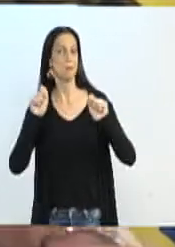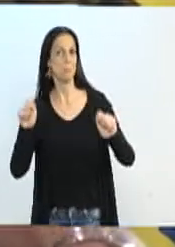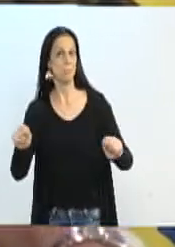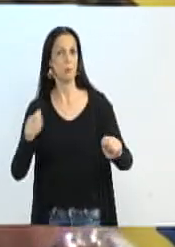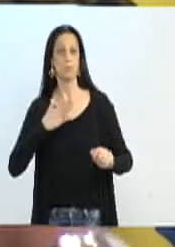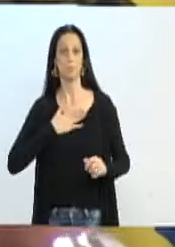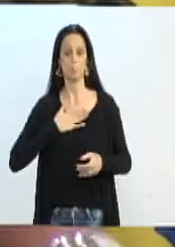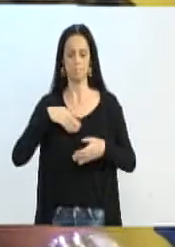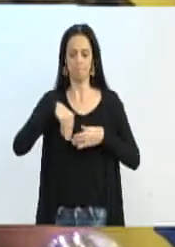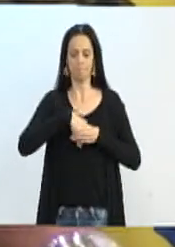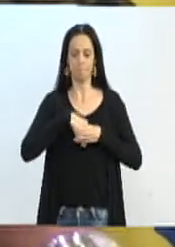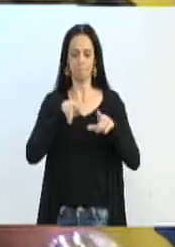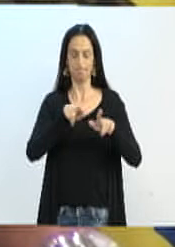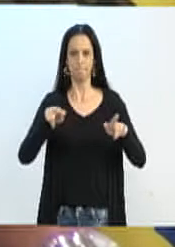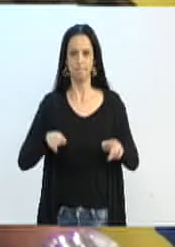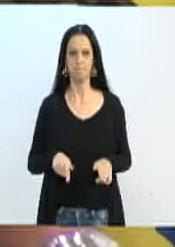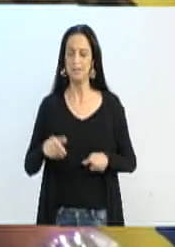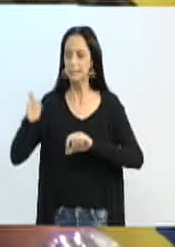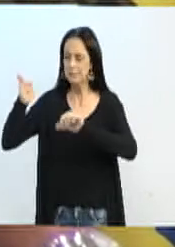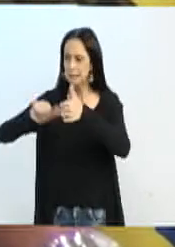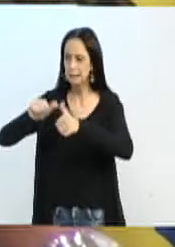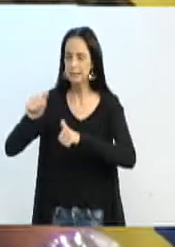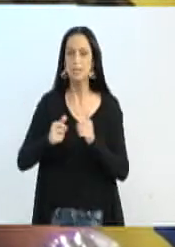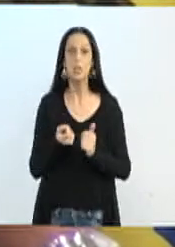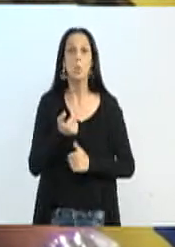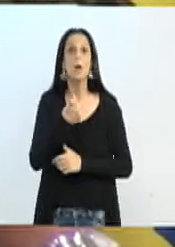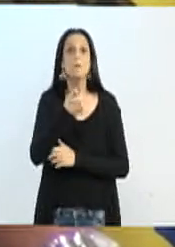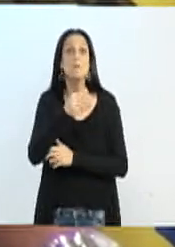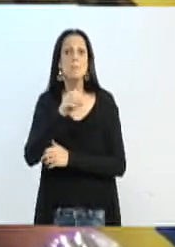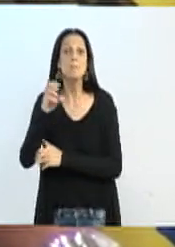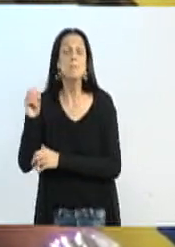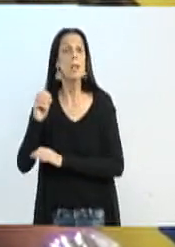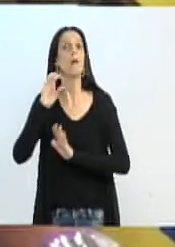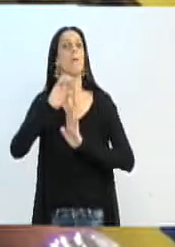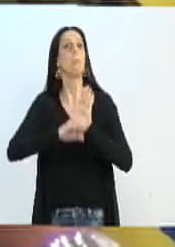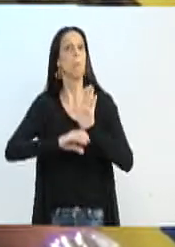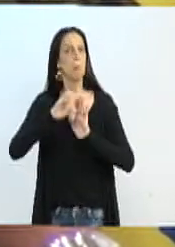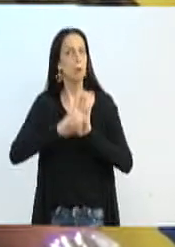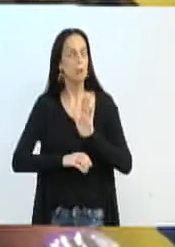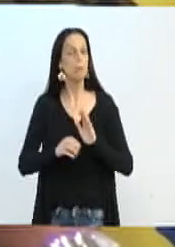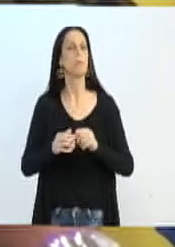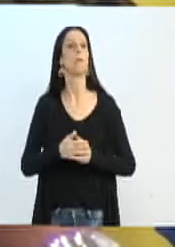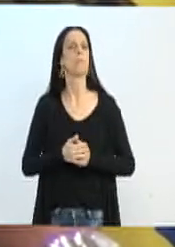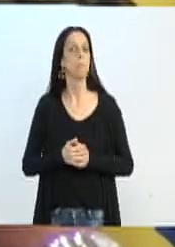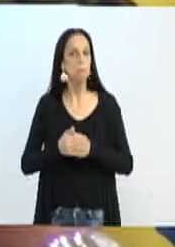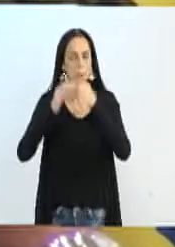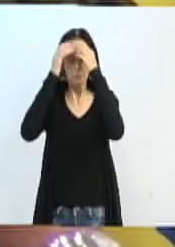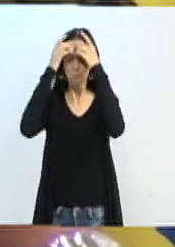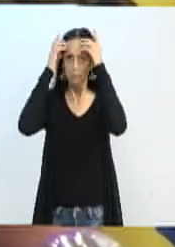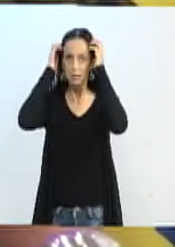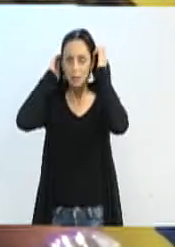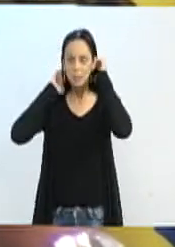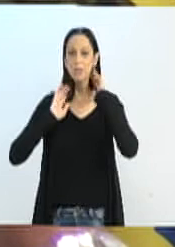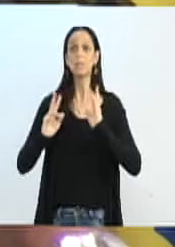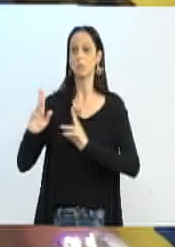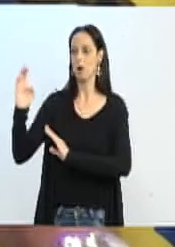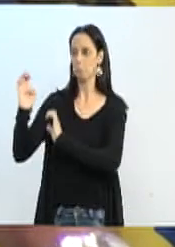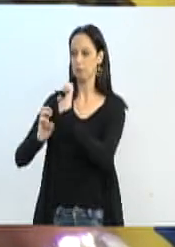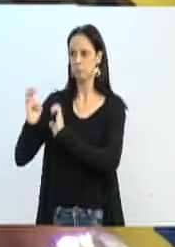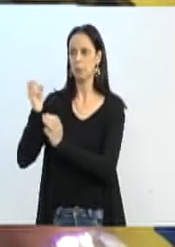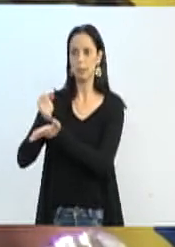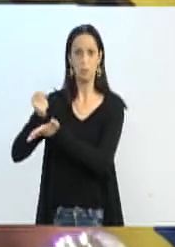do meu gabinete analisamos quase sem currículos e assim como na iniciativa privada a